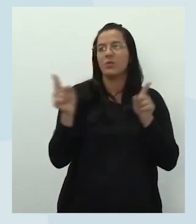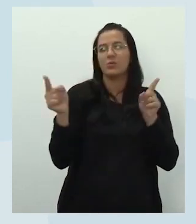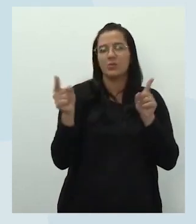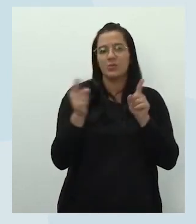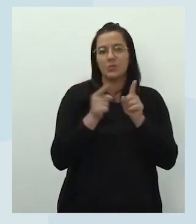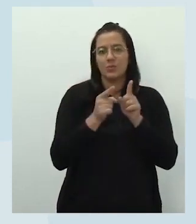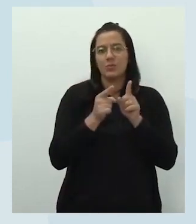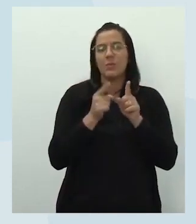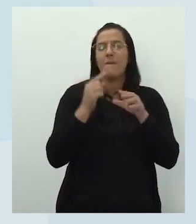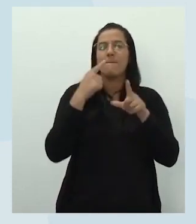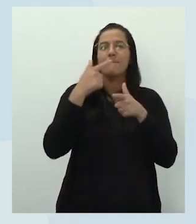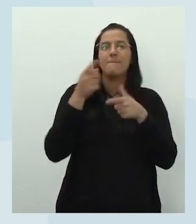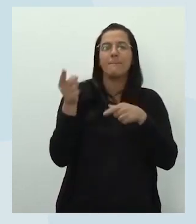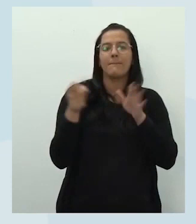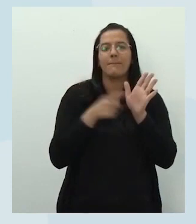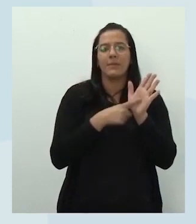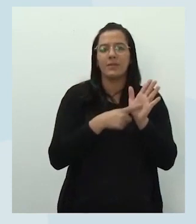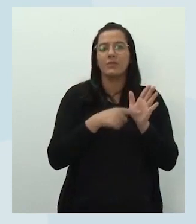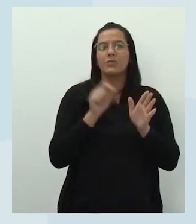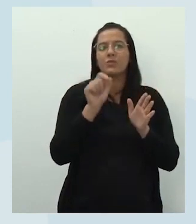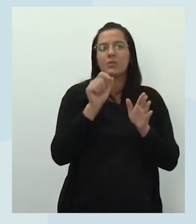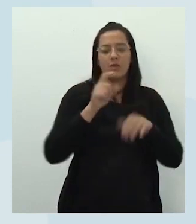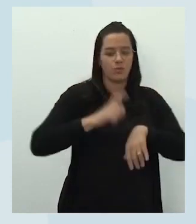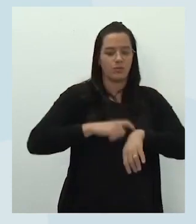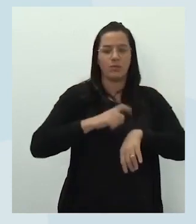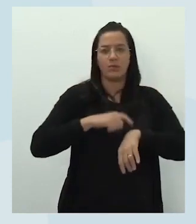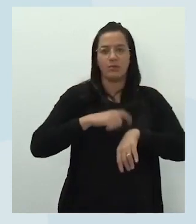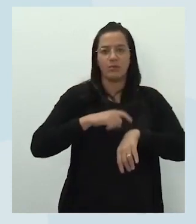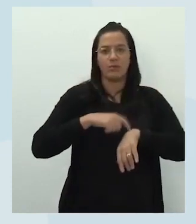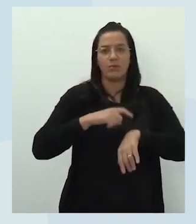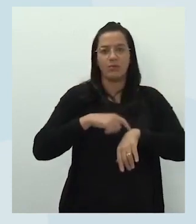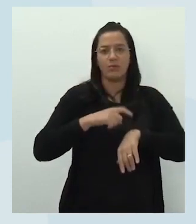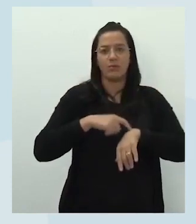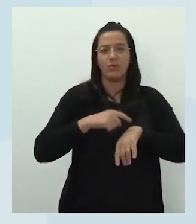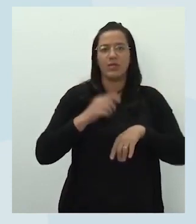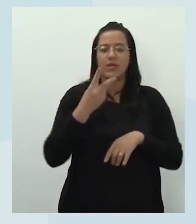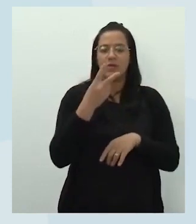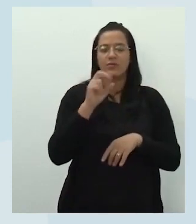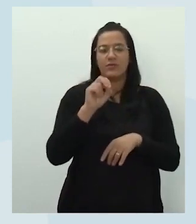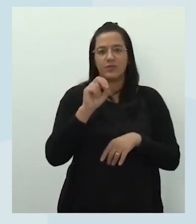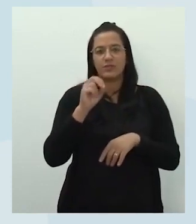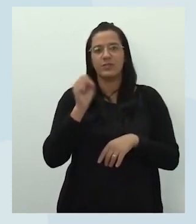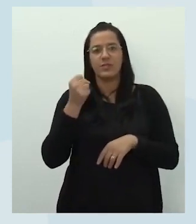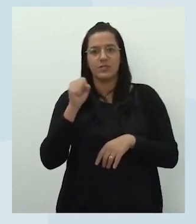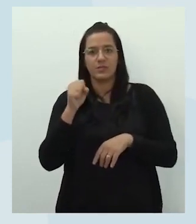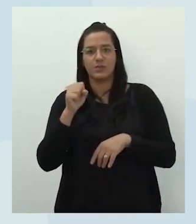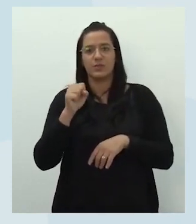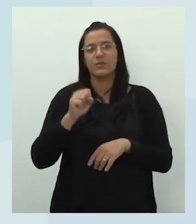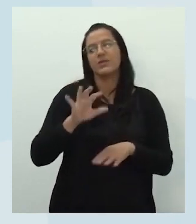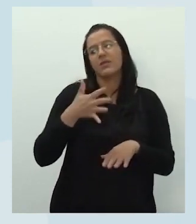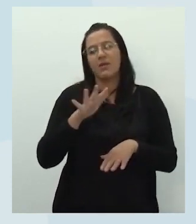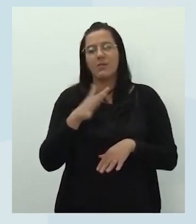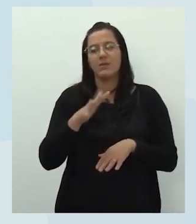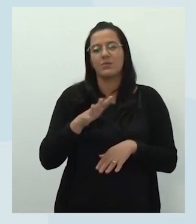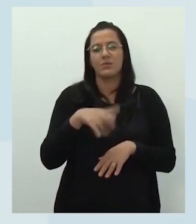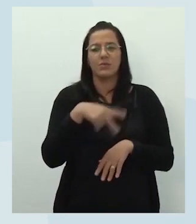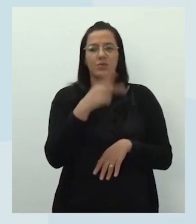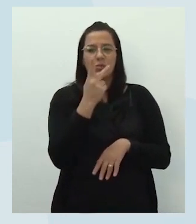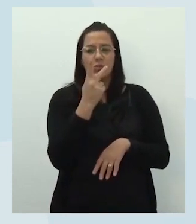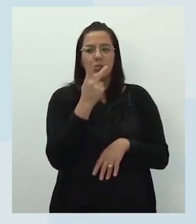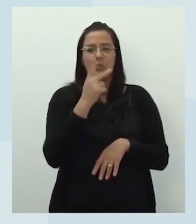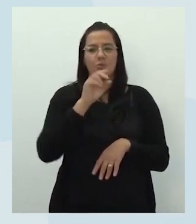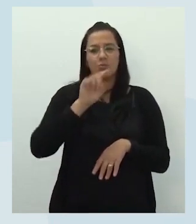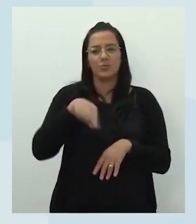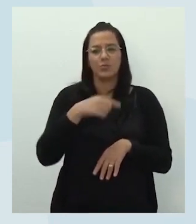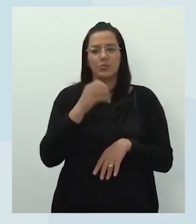km menos o tempo que ele percorreu em 20 segundos, que deu 2/9 de quilômetro. Então,